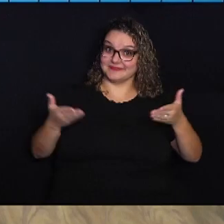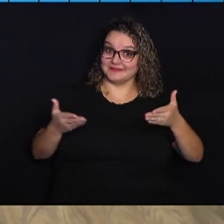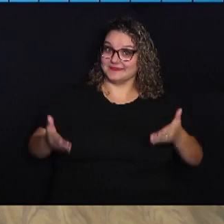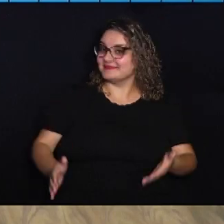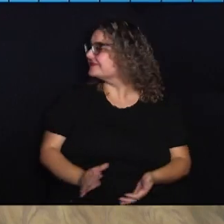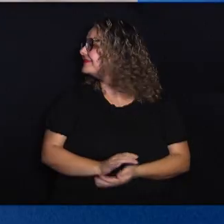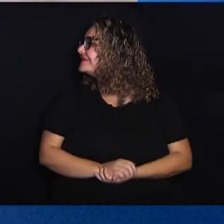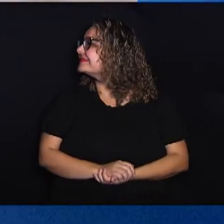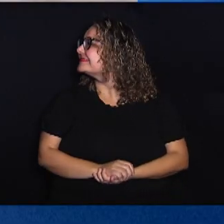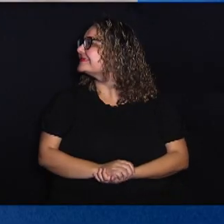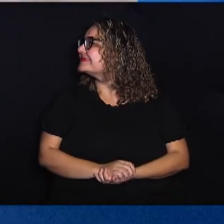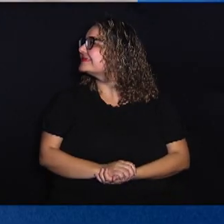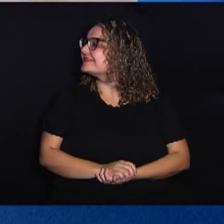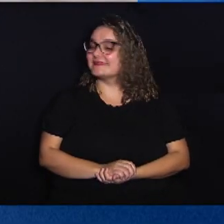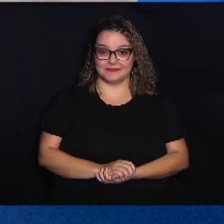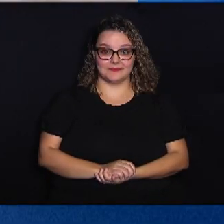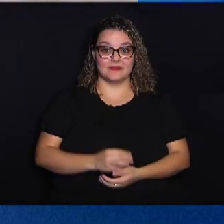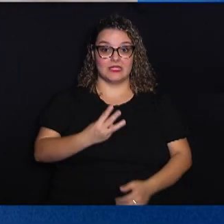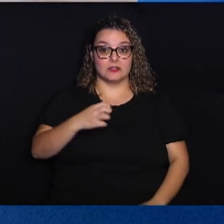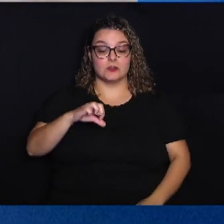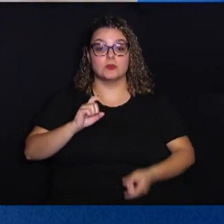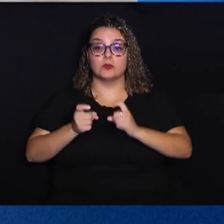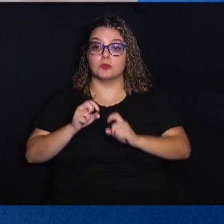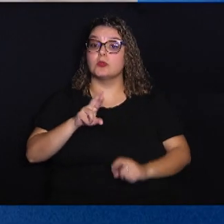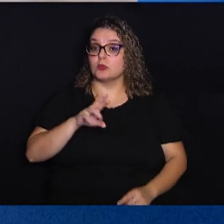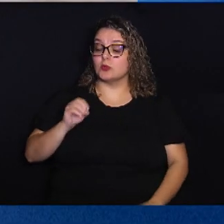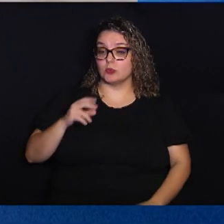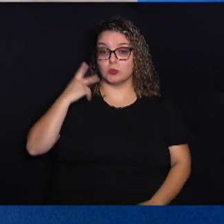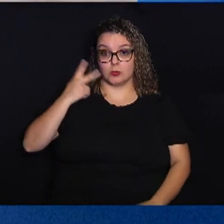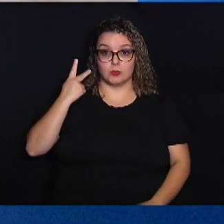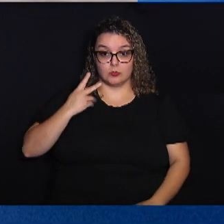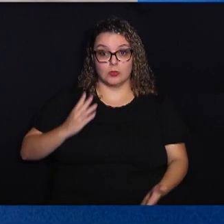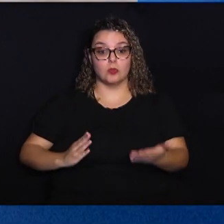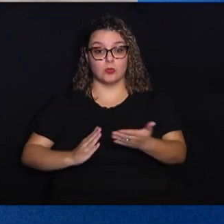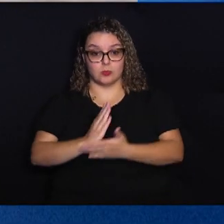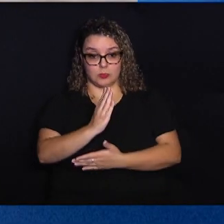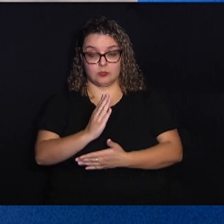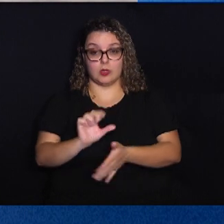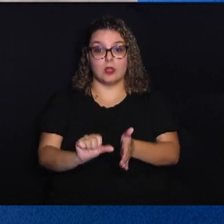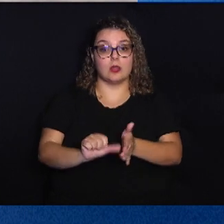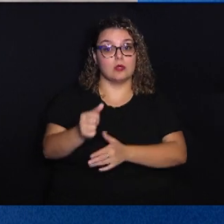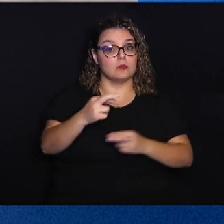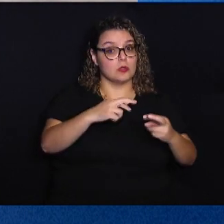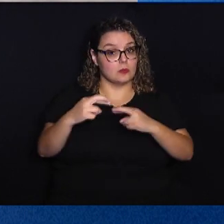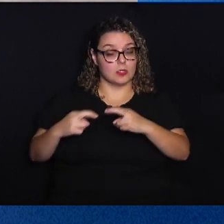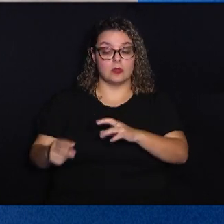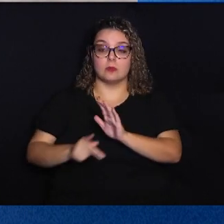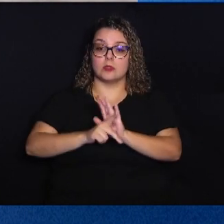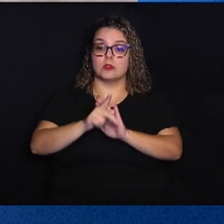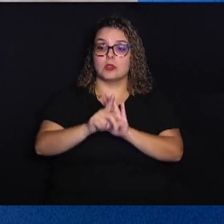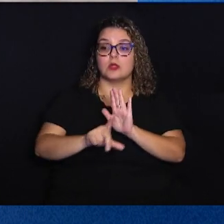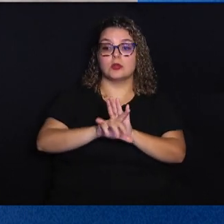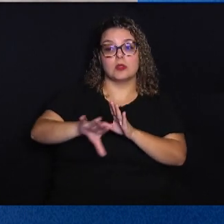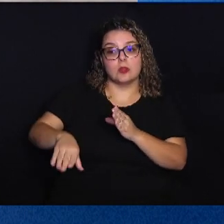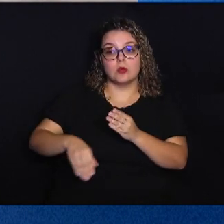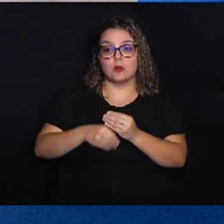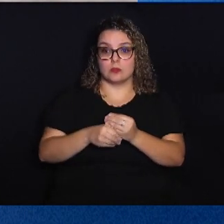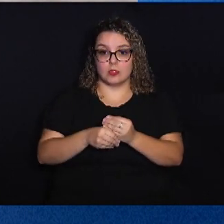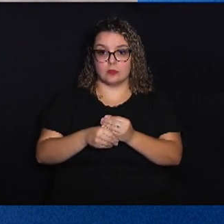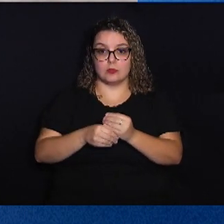destaques de hoje. Na 39ª reunião ordinária, vereadores aprovam em primeira análise projeto de lei complementar